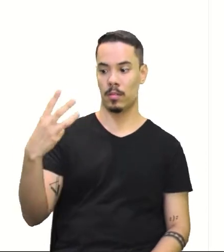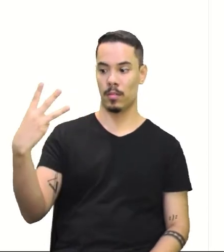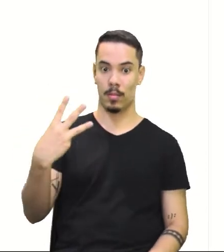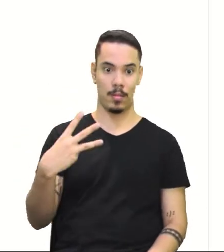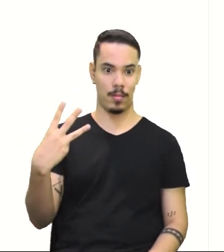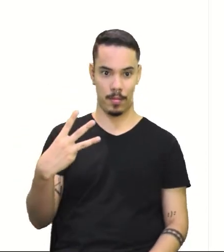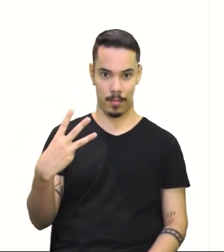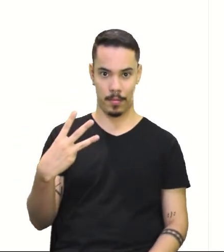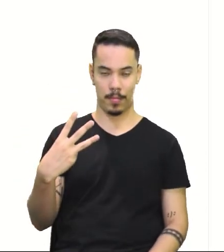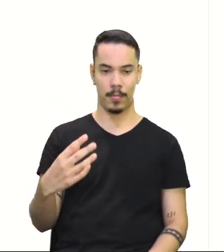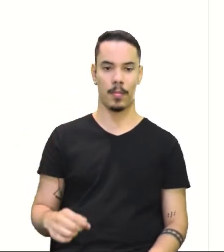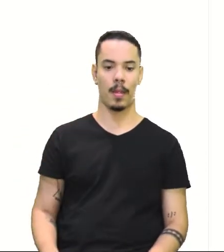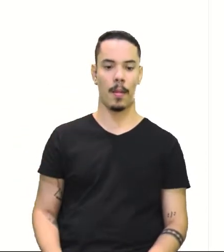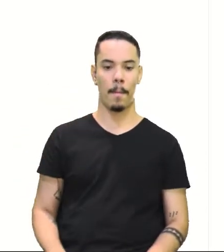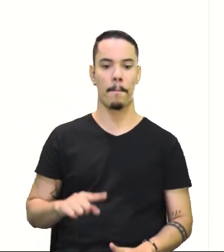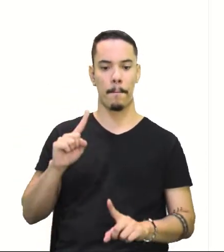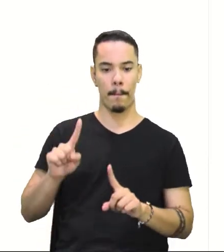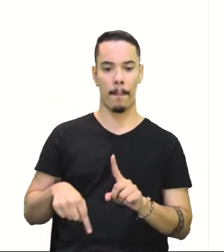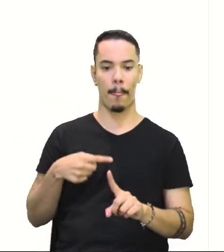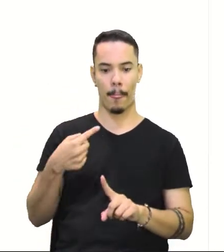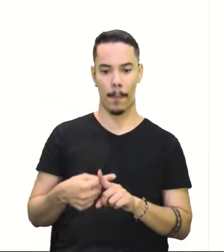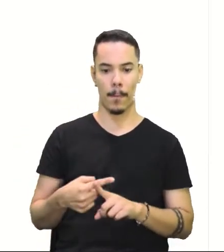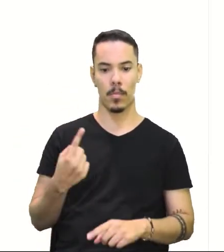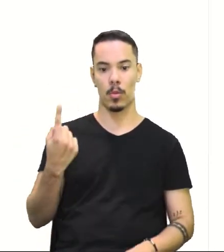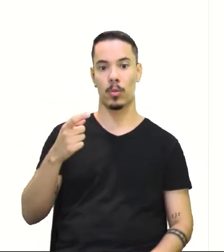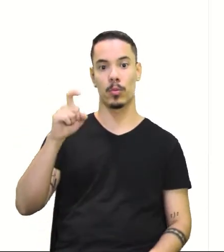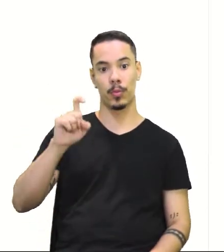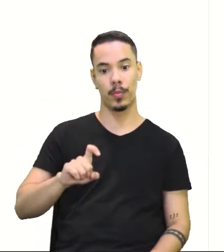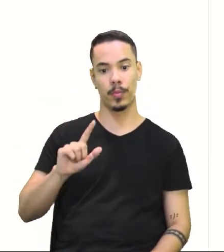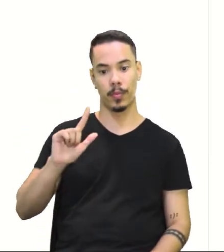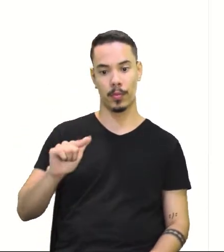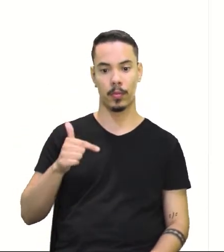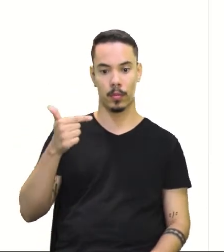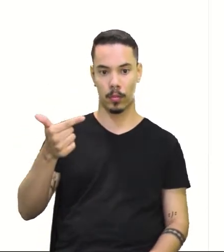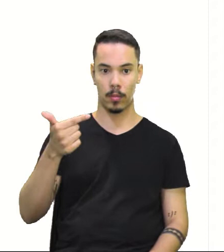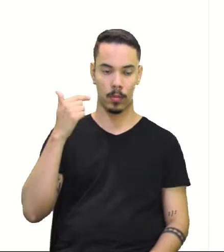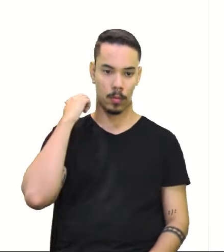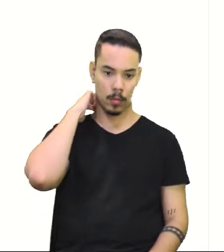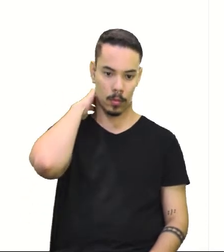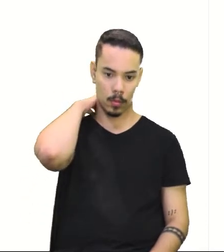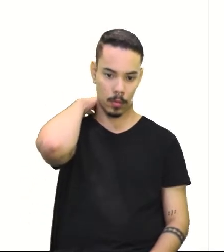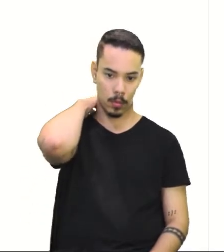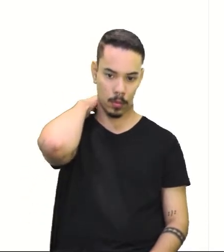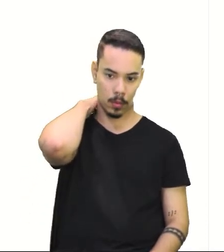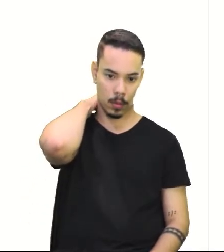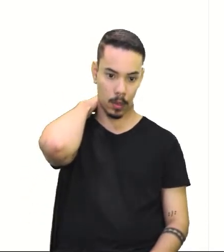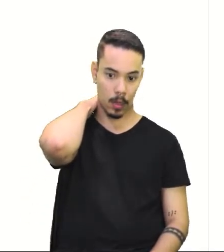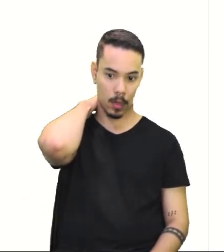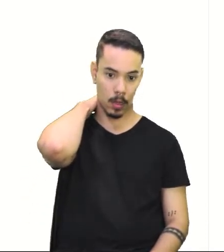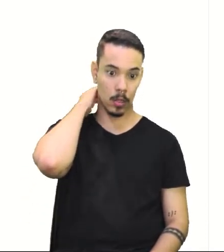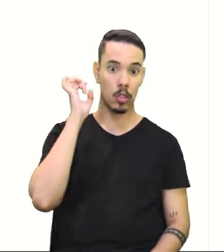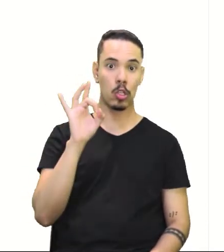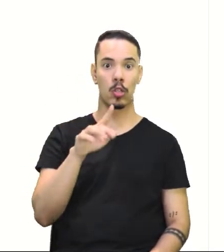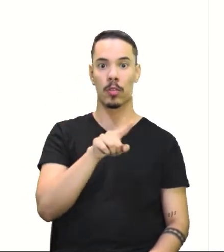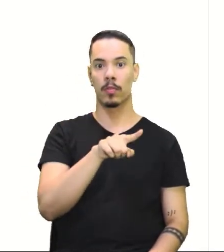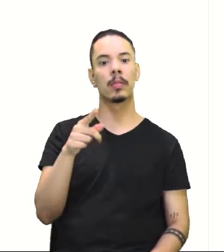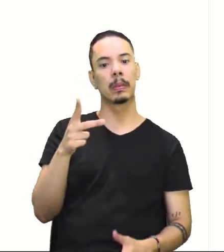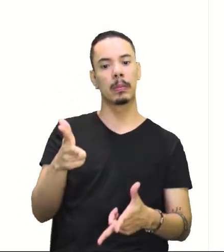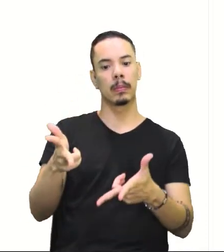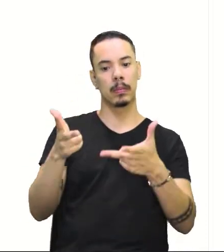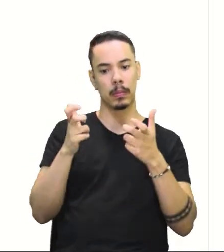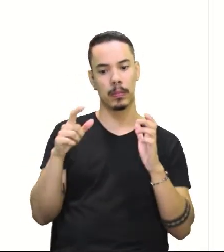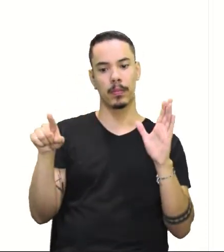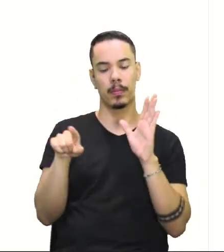terceira. Mais 1x ao quadrado, que não precisa colocar o 1, mas a gente, só para vocês perceberem.